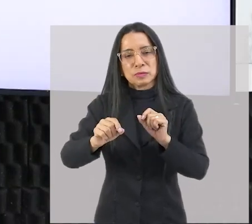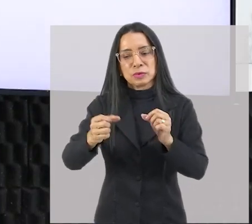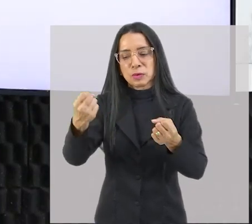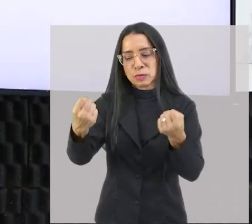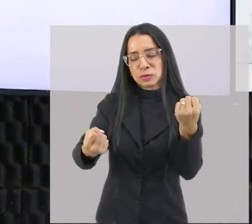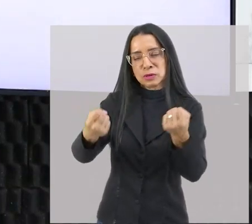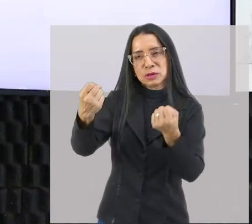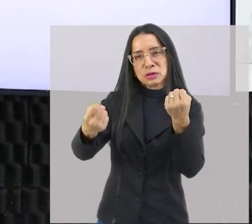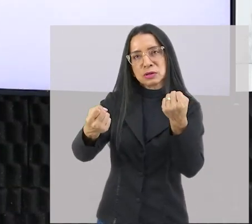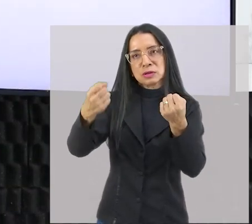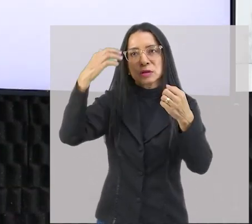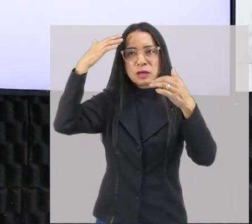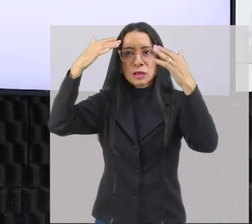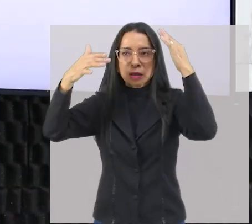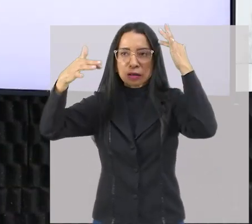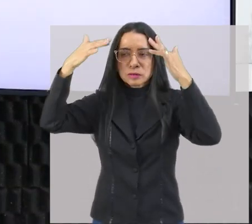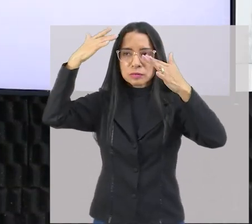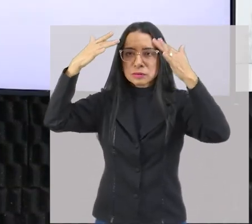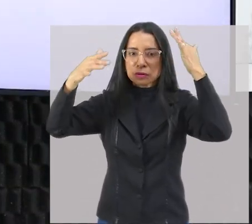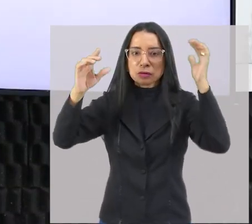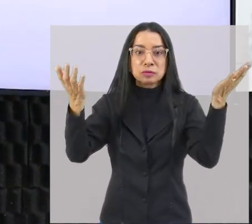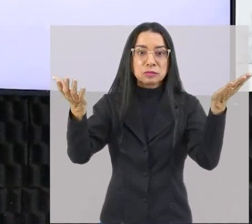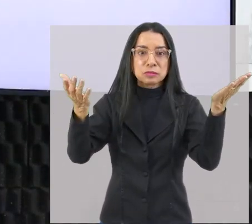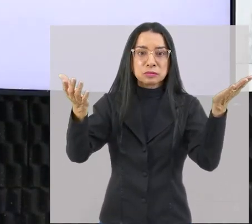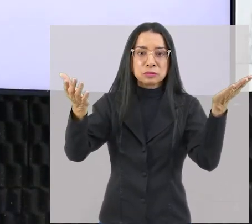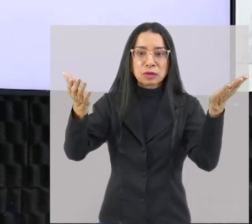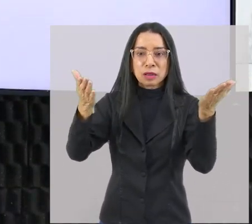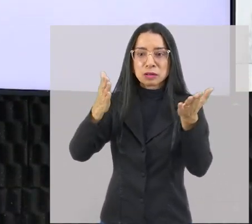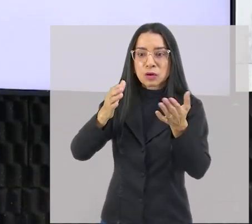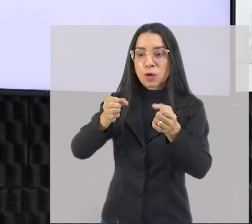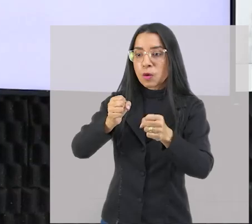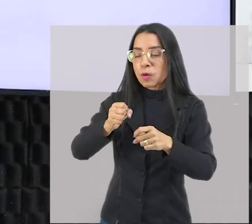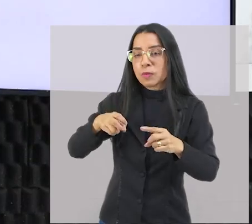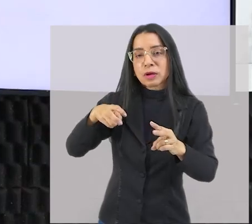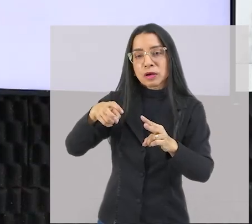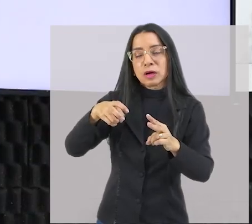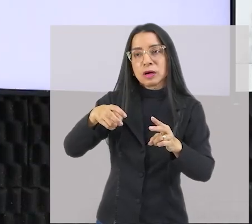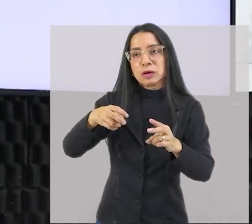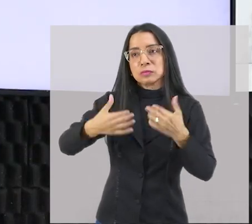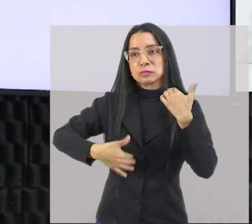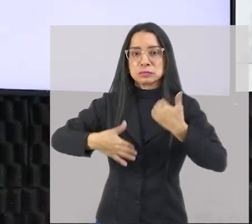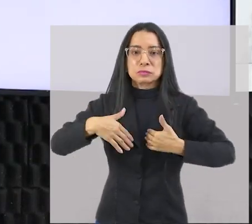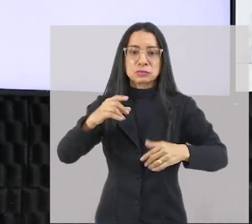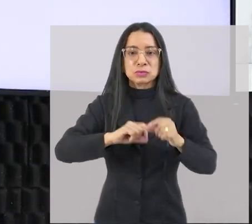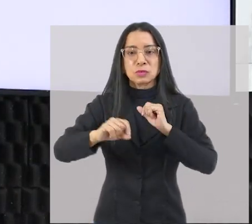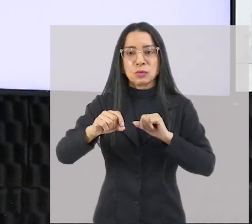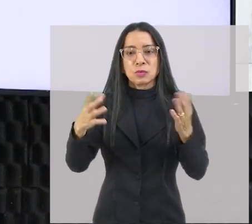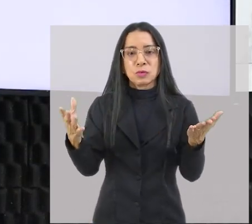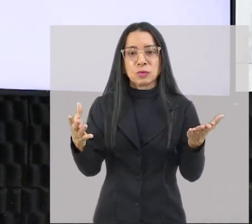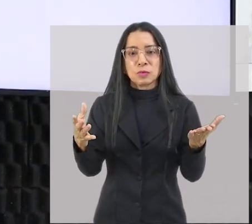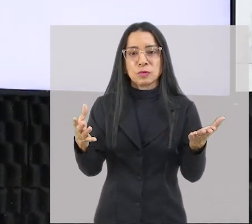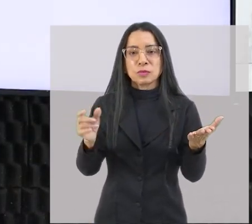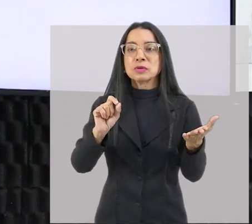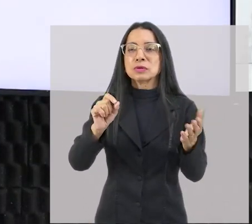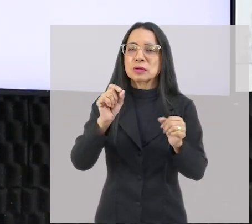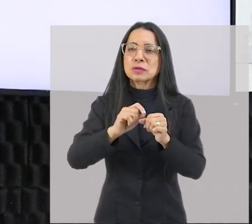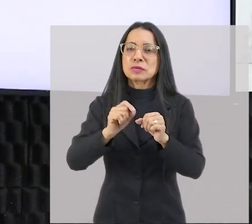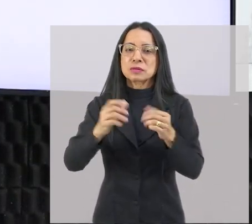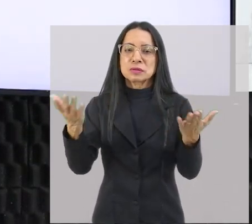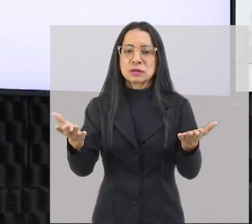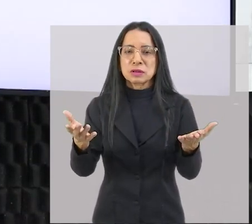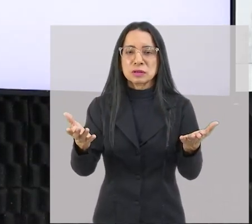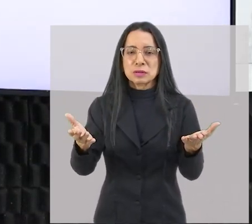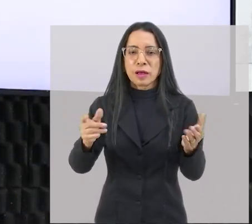Eu devaneio, tenho um devaneio, meu Deus, já viu o carro e meu corpo, meu automatismo vai, o que eu estou fazendo